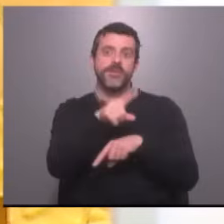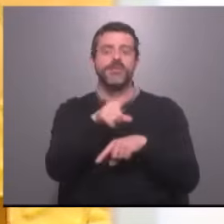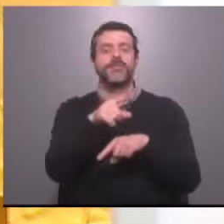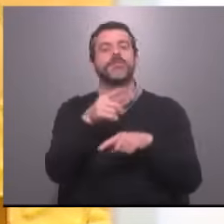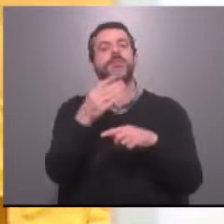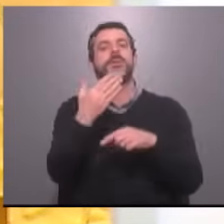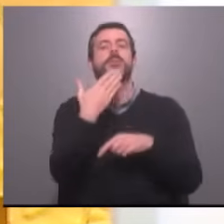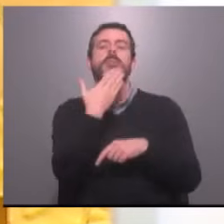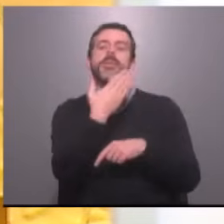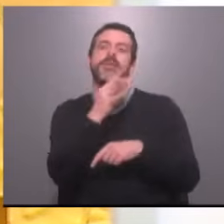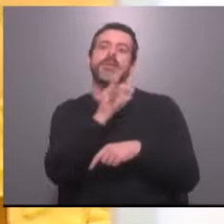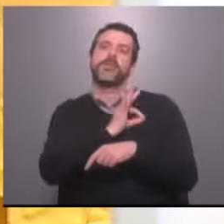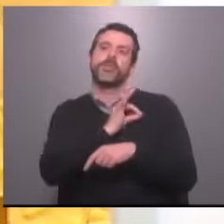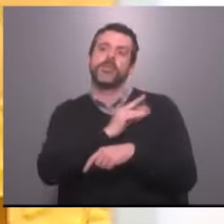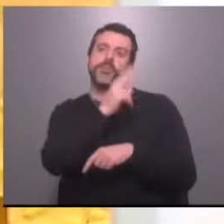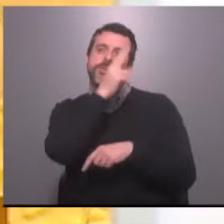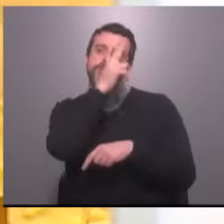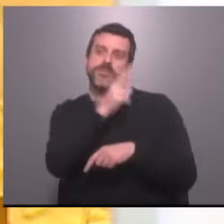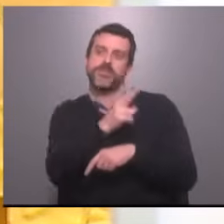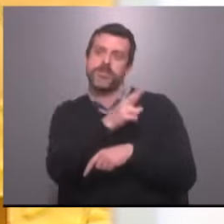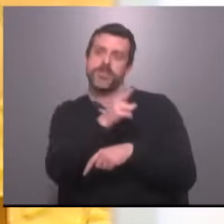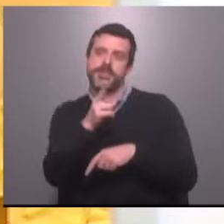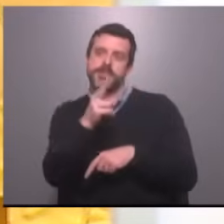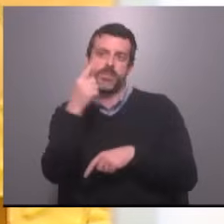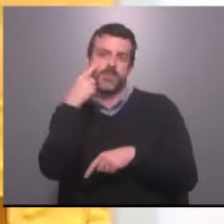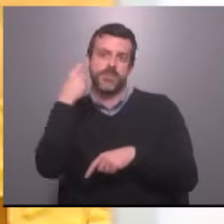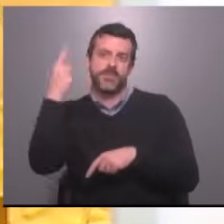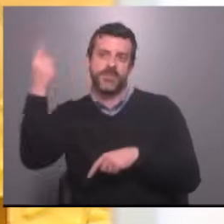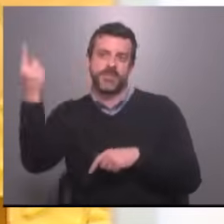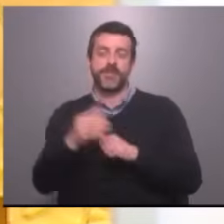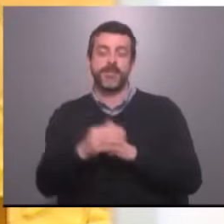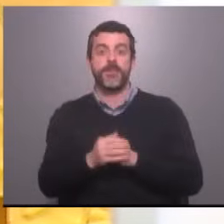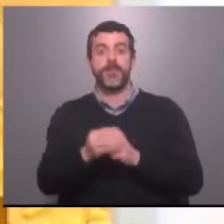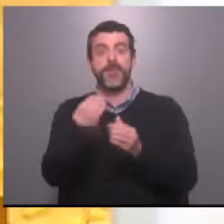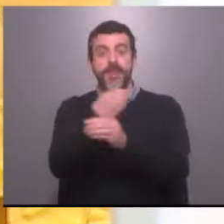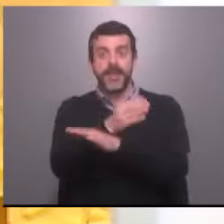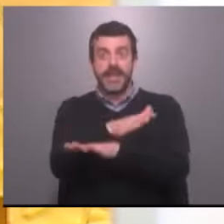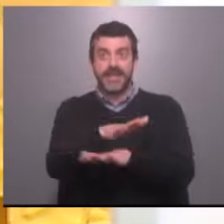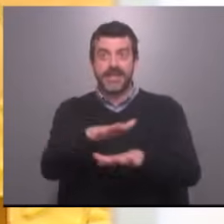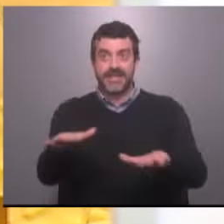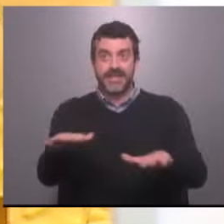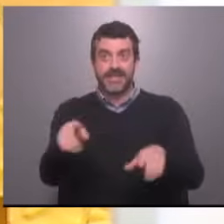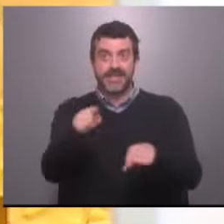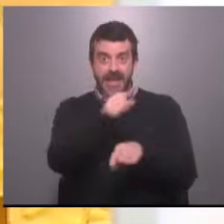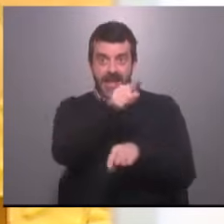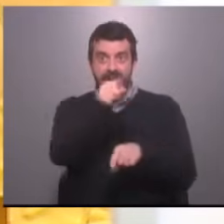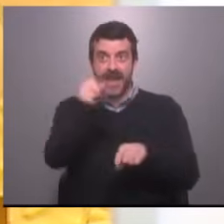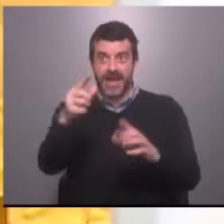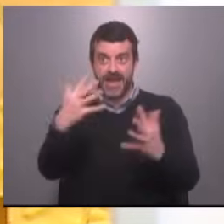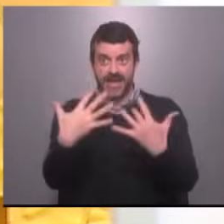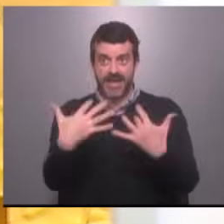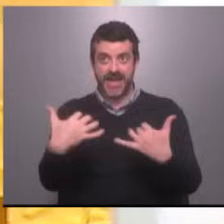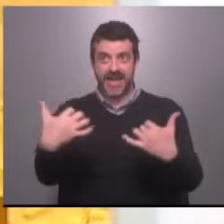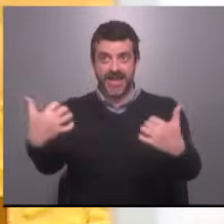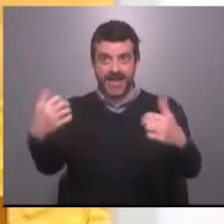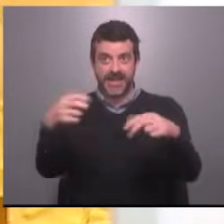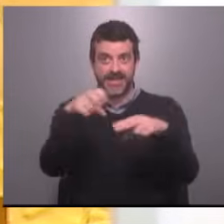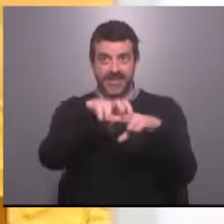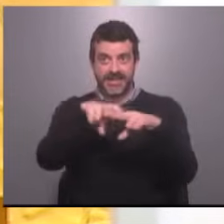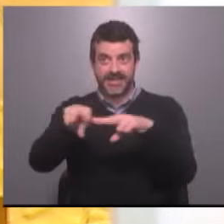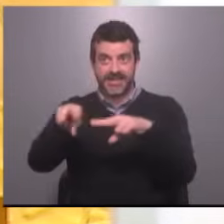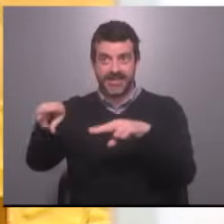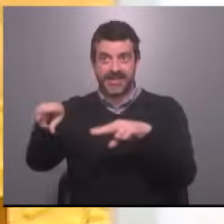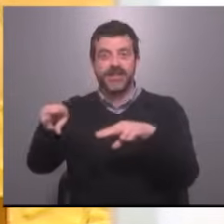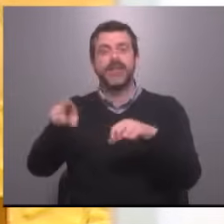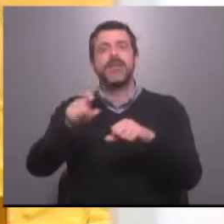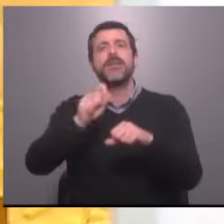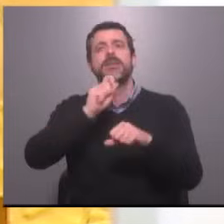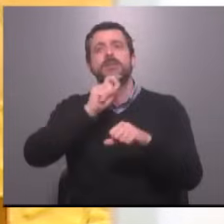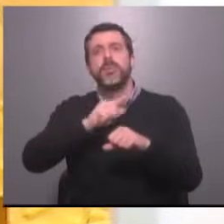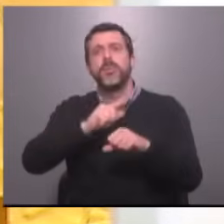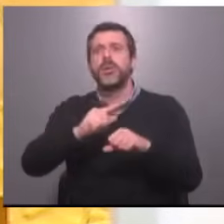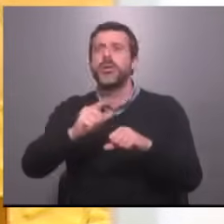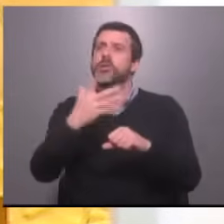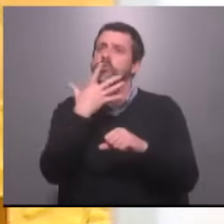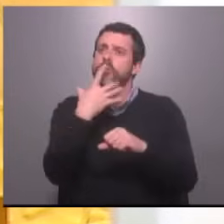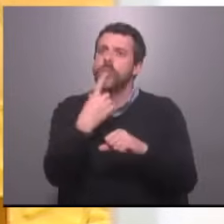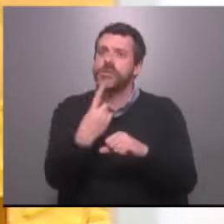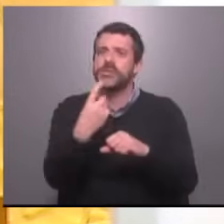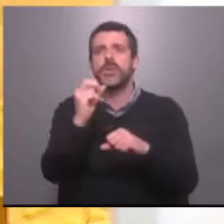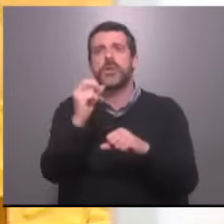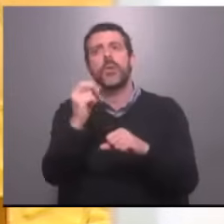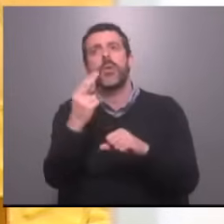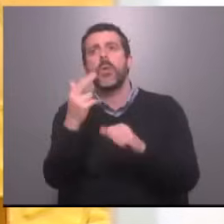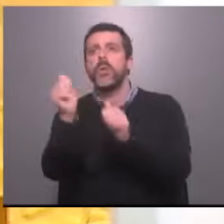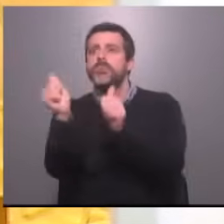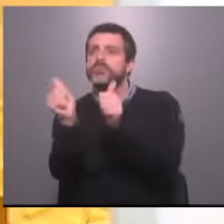para elas vamos implorar do Senhor uma bênção particular. As crianças que estão na Assembleia e